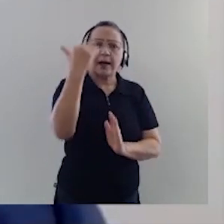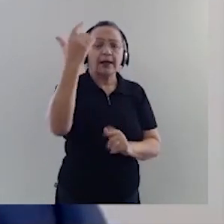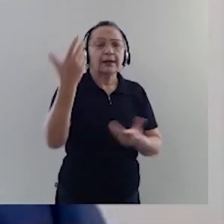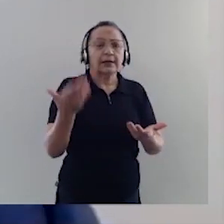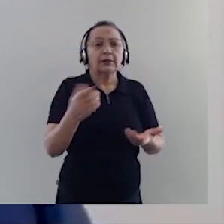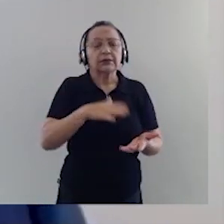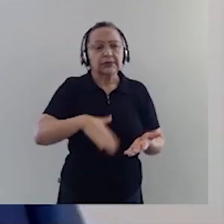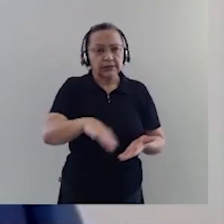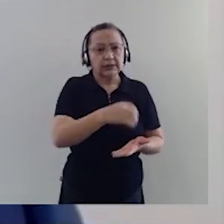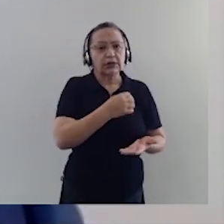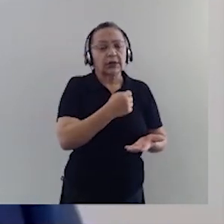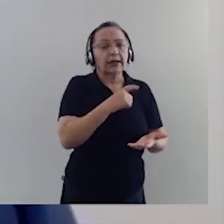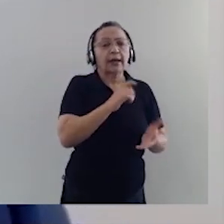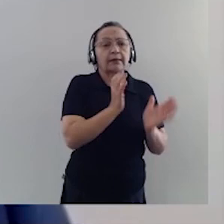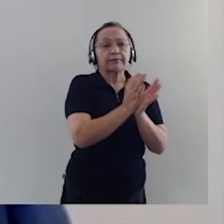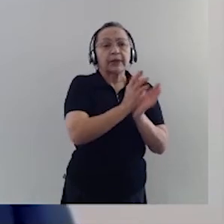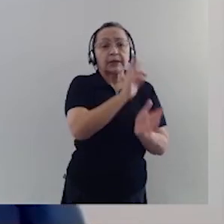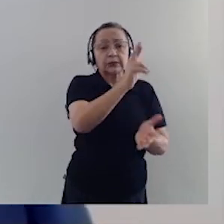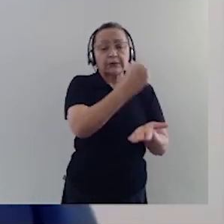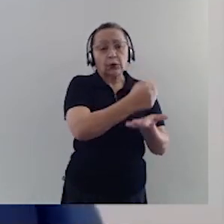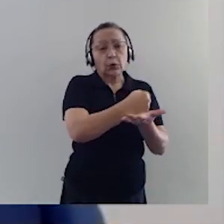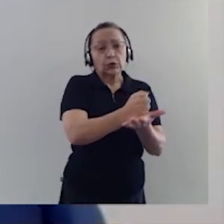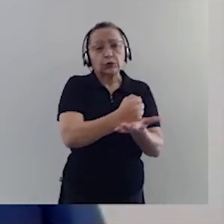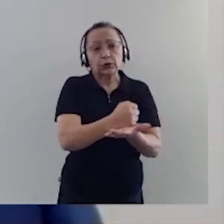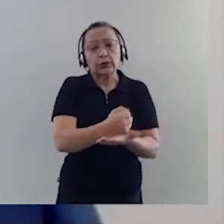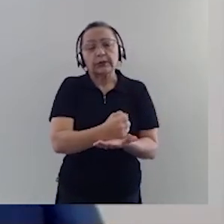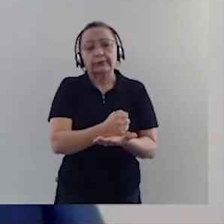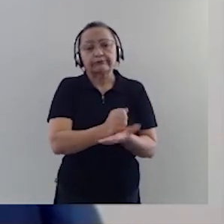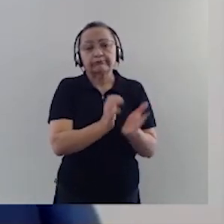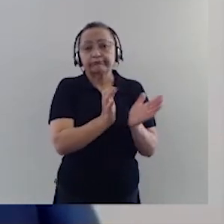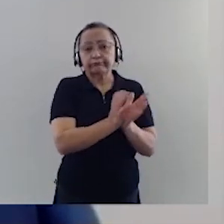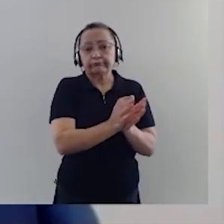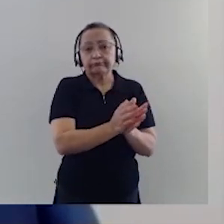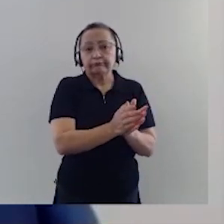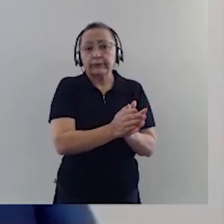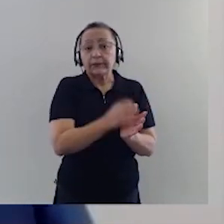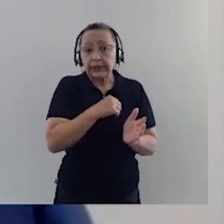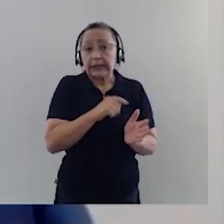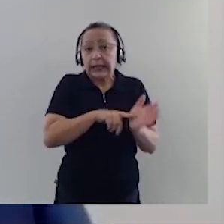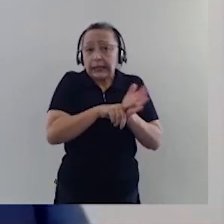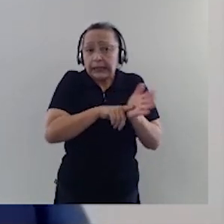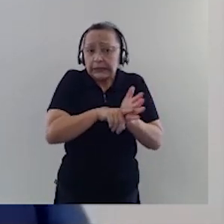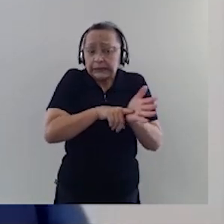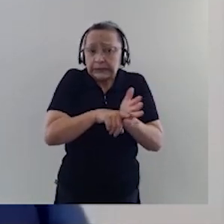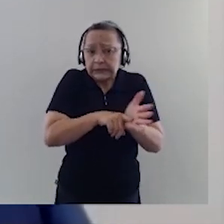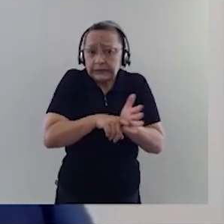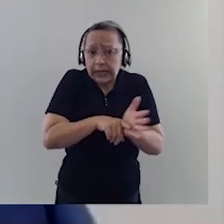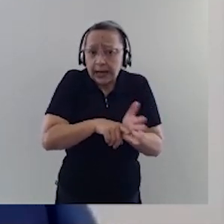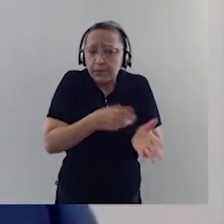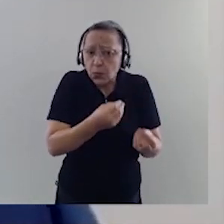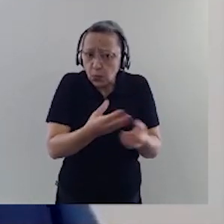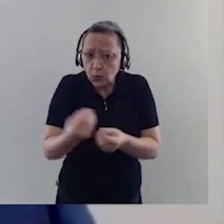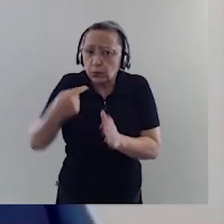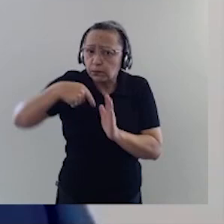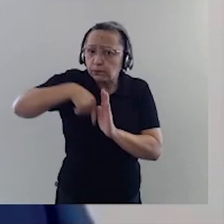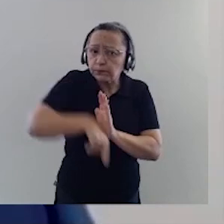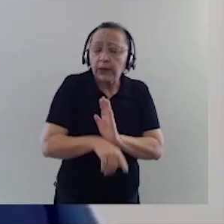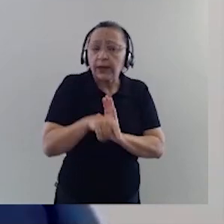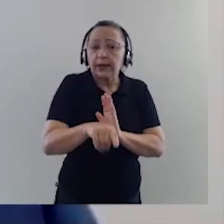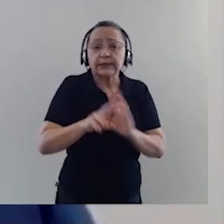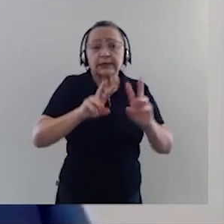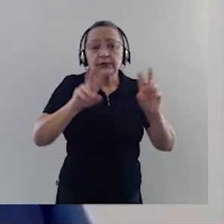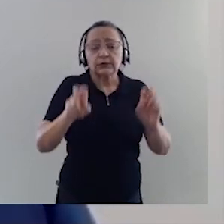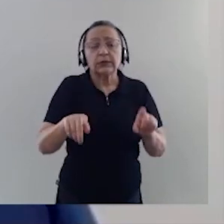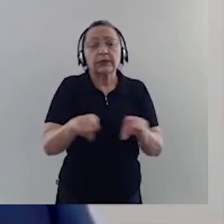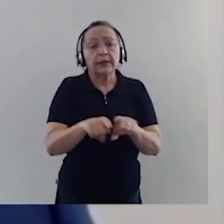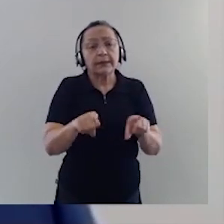judiciário, a questão dos cartéis de crise com uma lupa, né? Vamos ter que analisar com lupa sobre esse ponto,